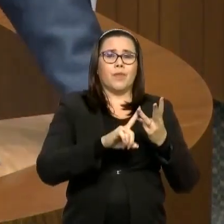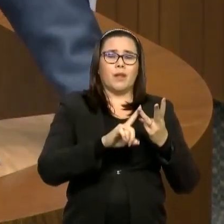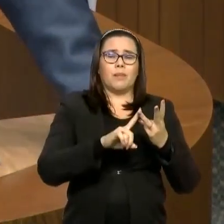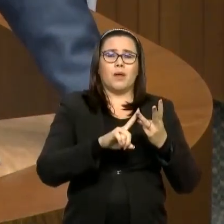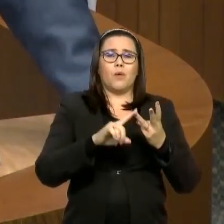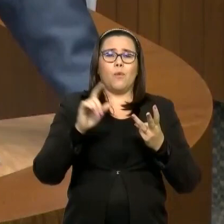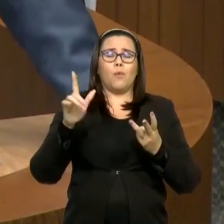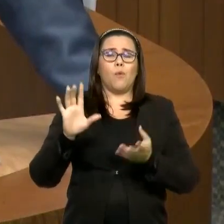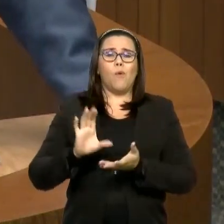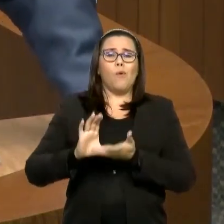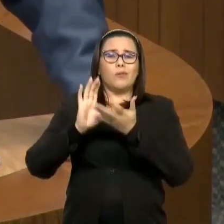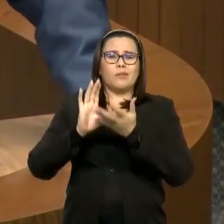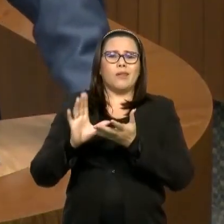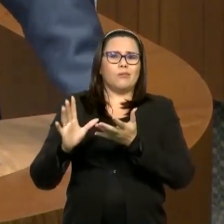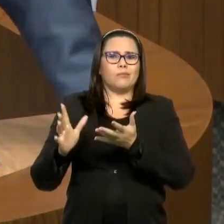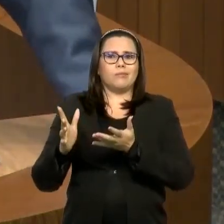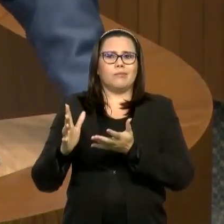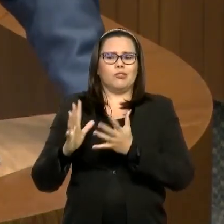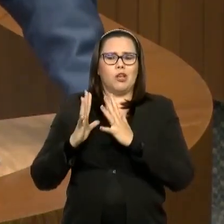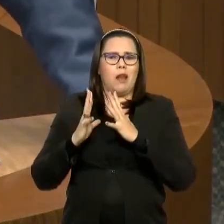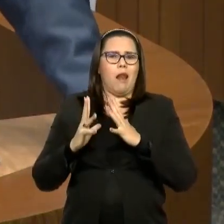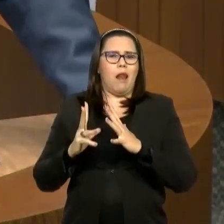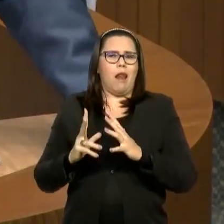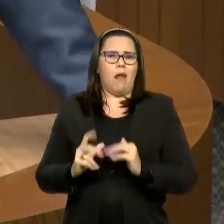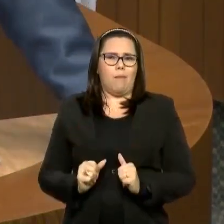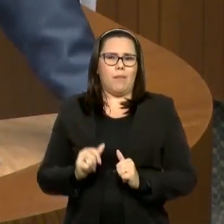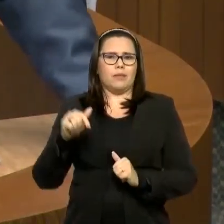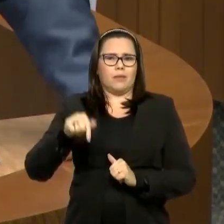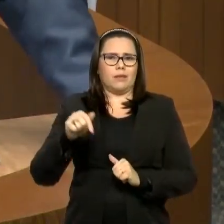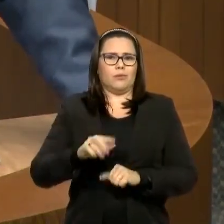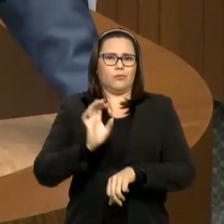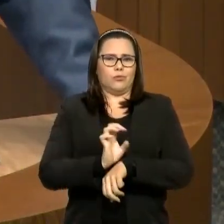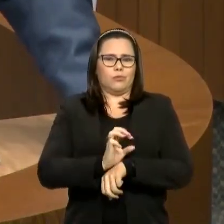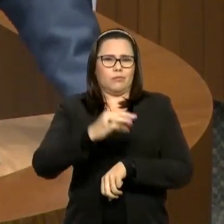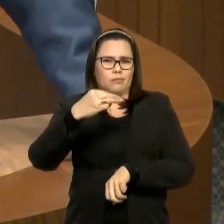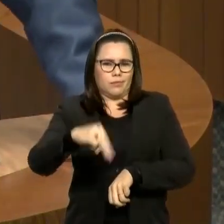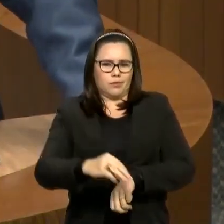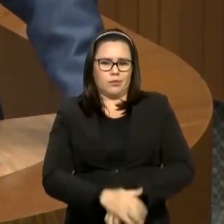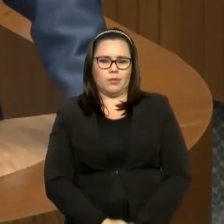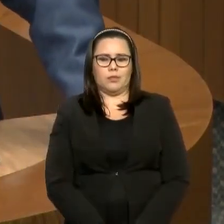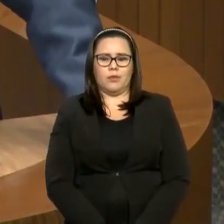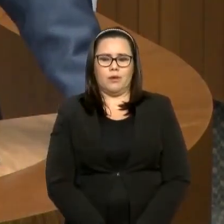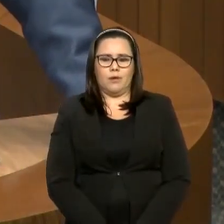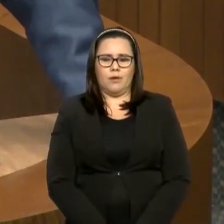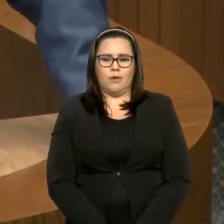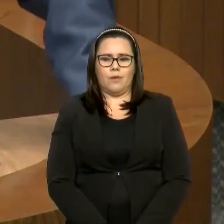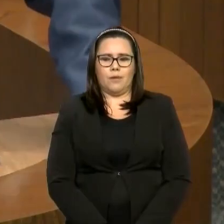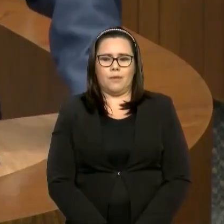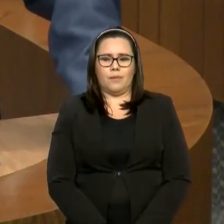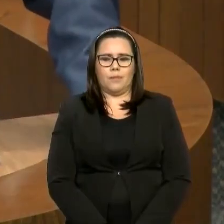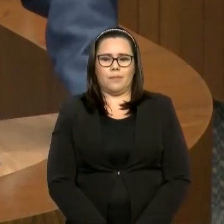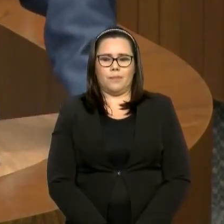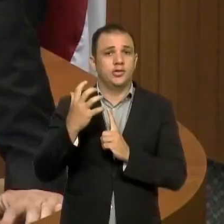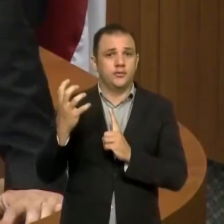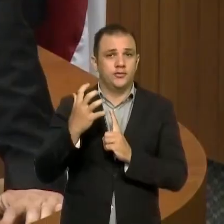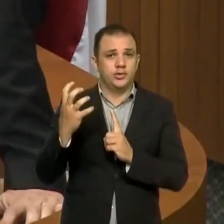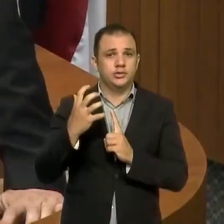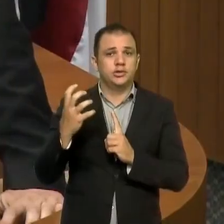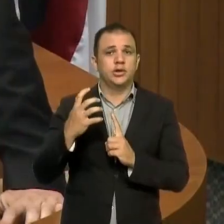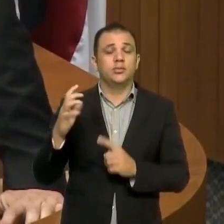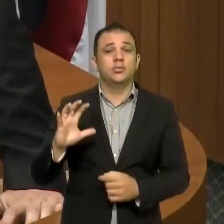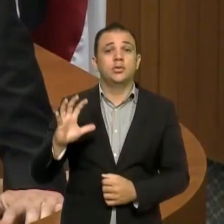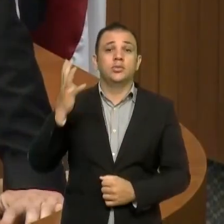mais frigoríficos municipais certificados e fazendo com que os produtores não fiquem somente na mão dos grandes.